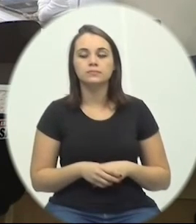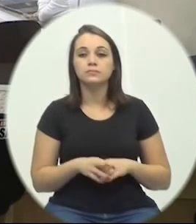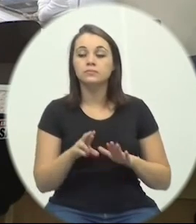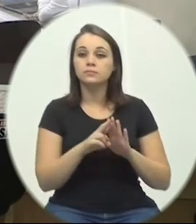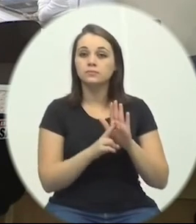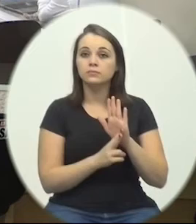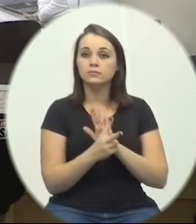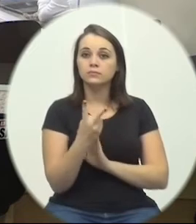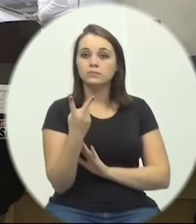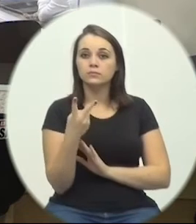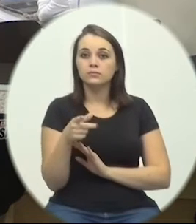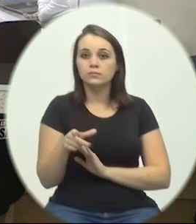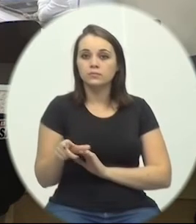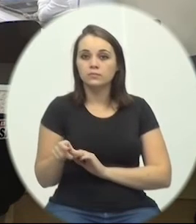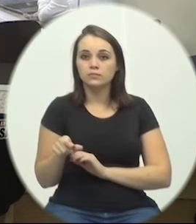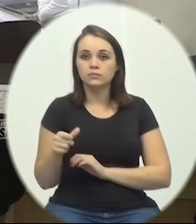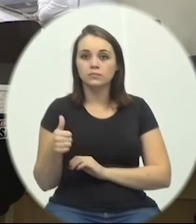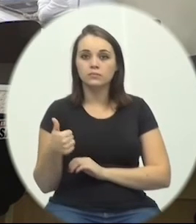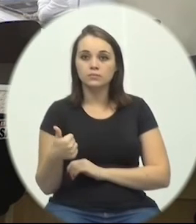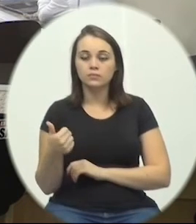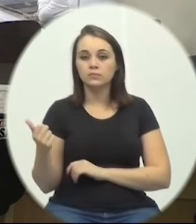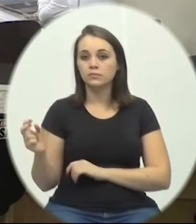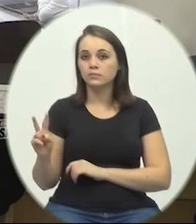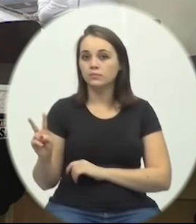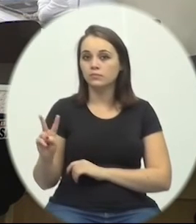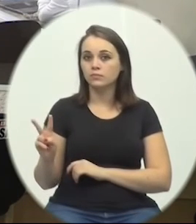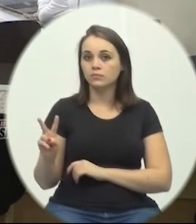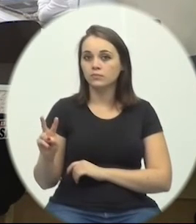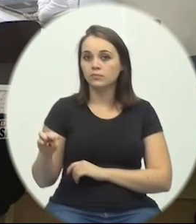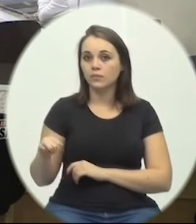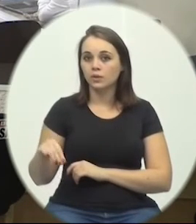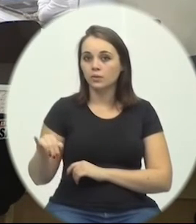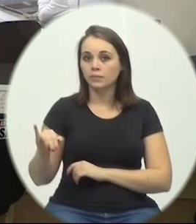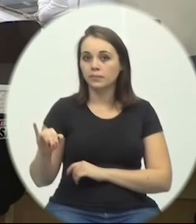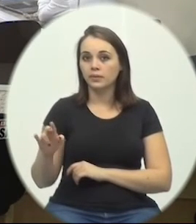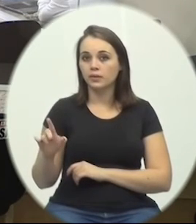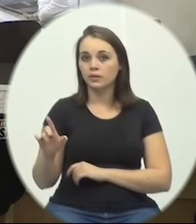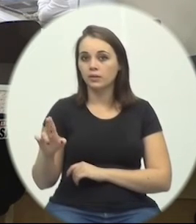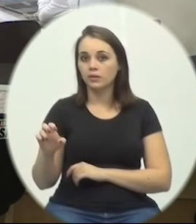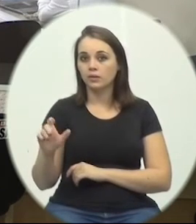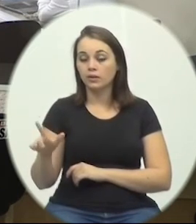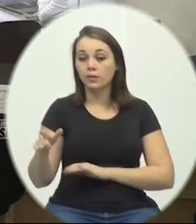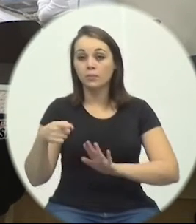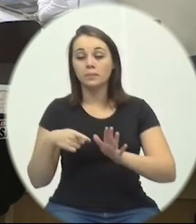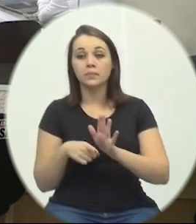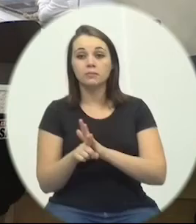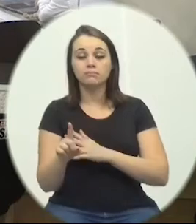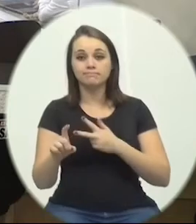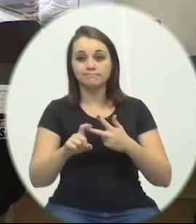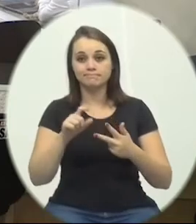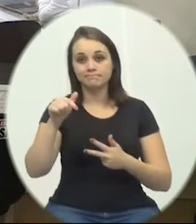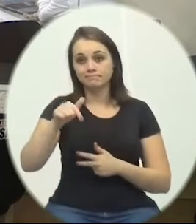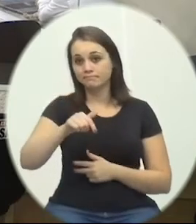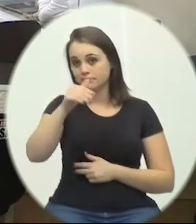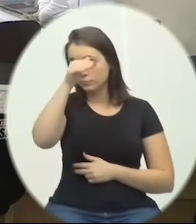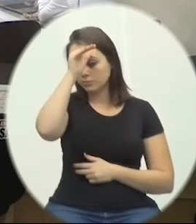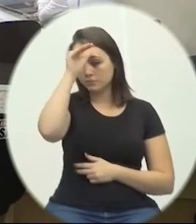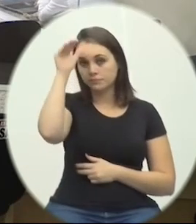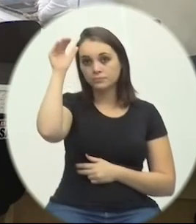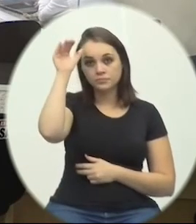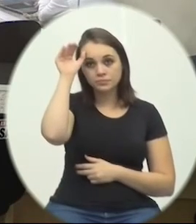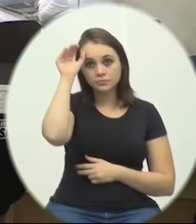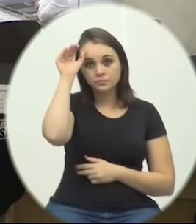Requerimento 291-2021, autor vereador Miguel Pierini, envio de expediente ao chefe do Poder Executivo